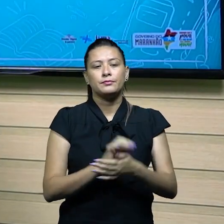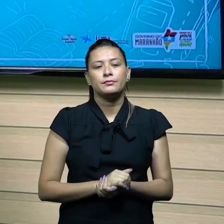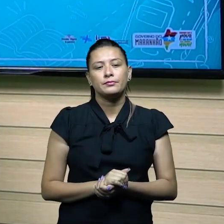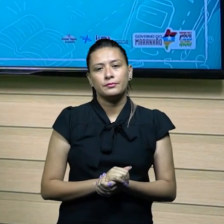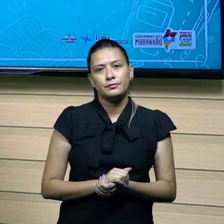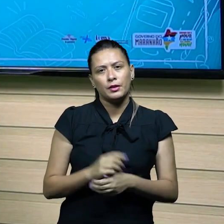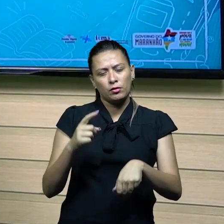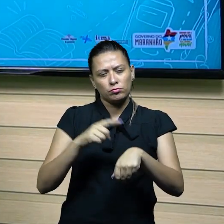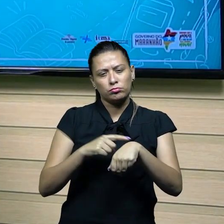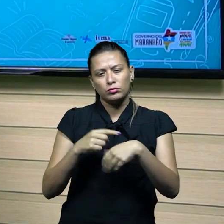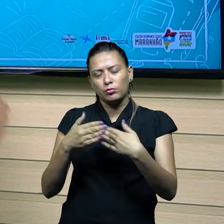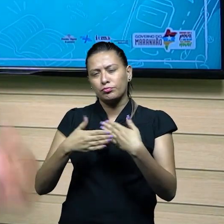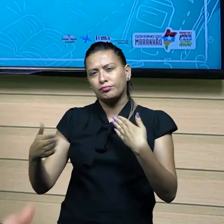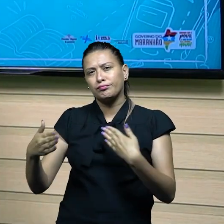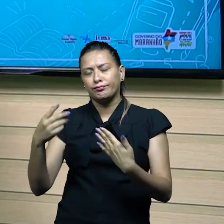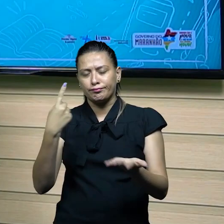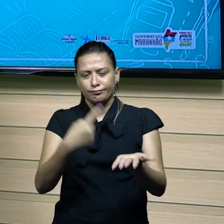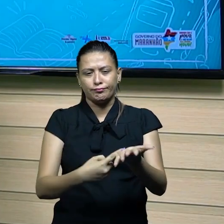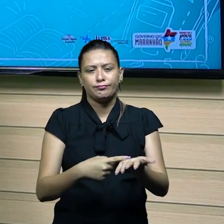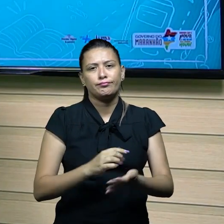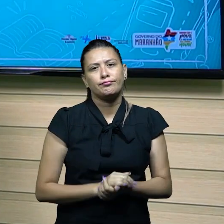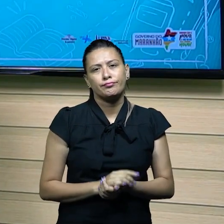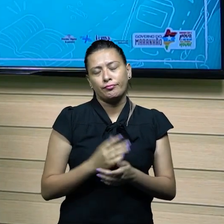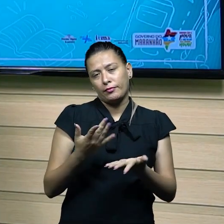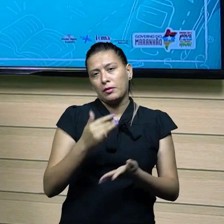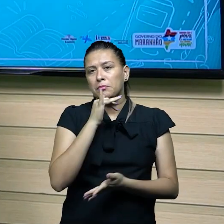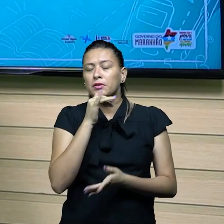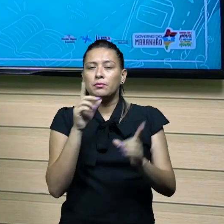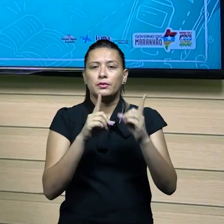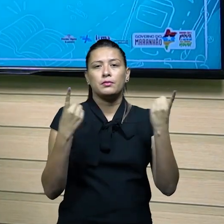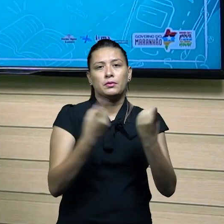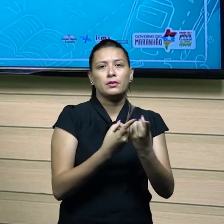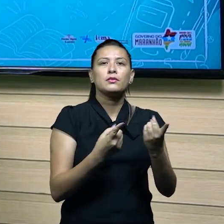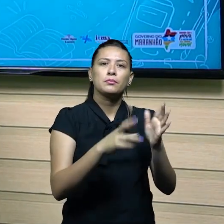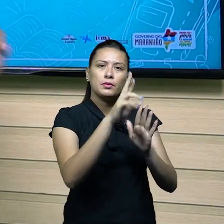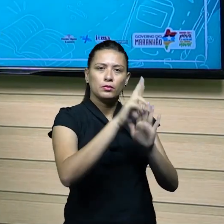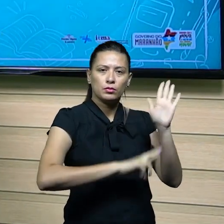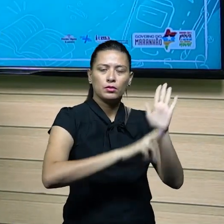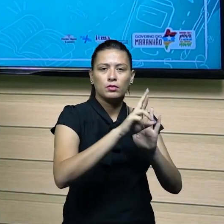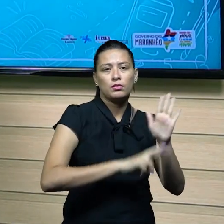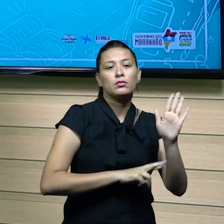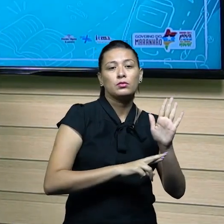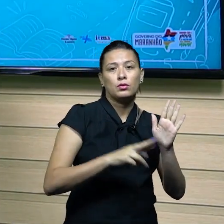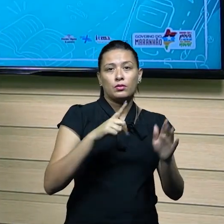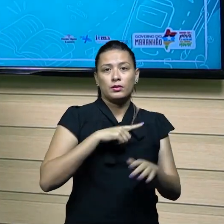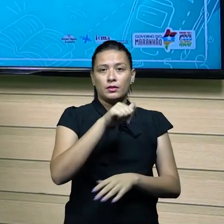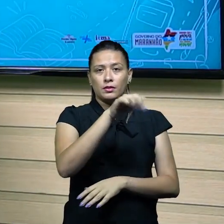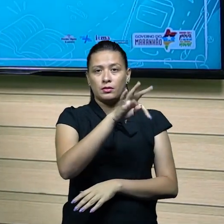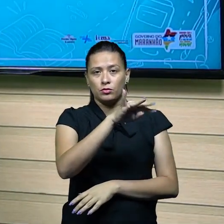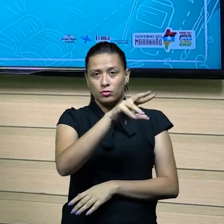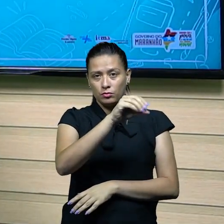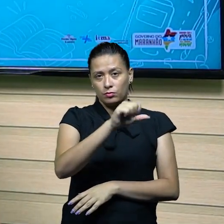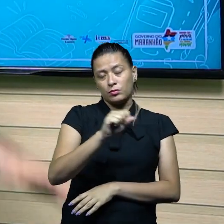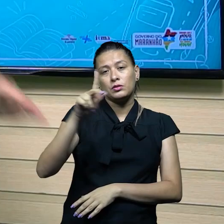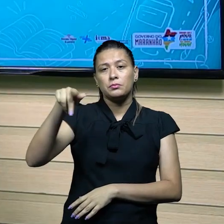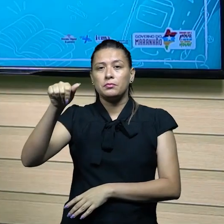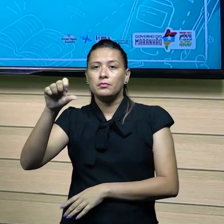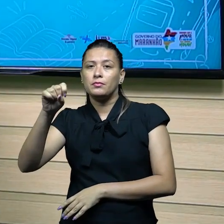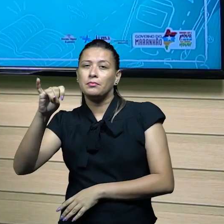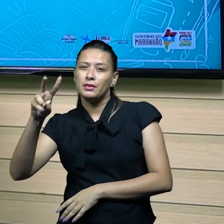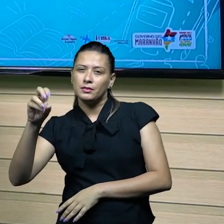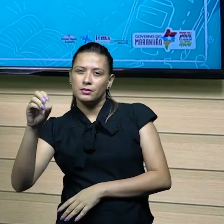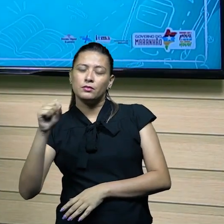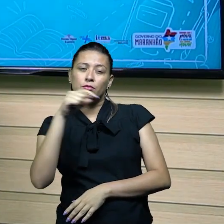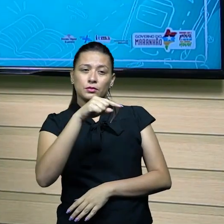relatório dizendo todos os ativos e passivos que eu tive durante um determinado período, diz todos os gastos que eu tive, todo o lucro que eu tive, qual foi a